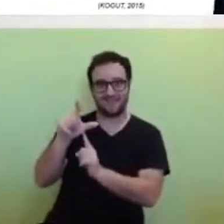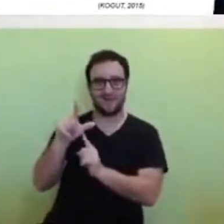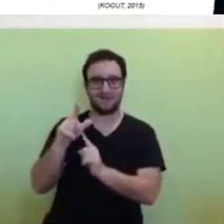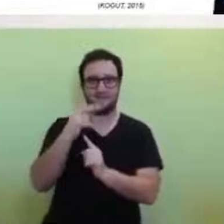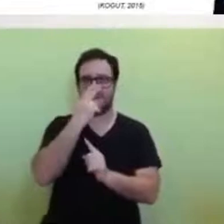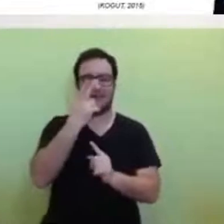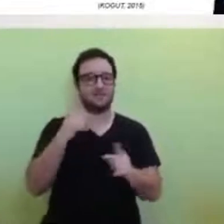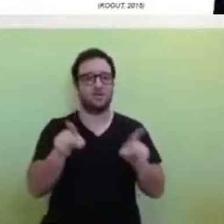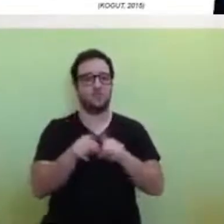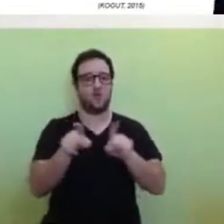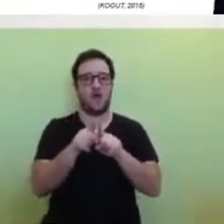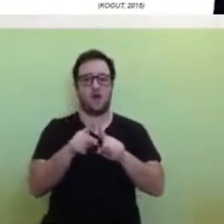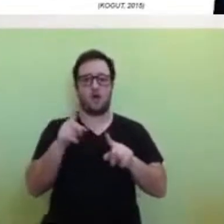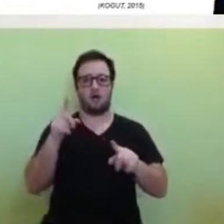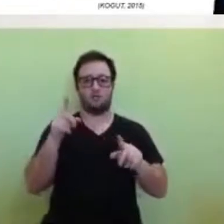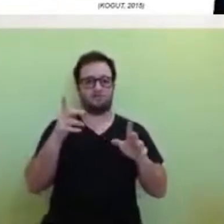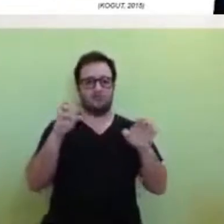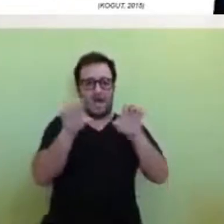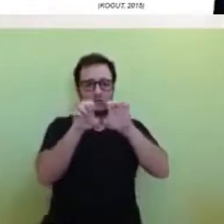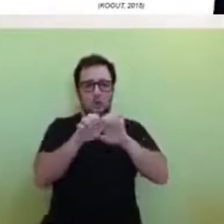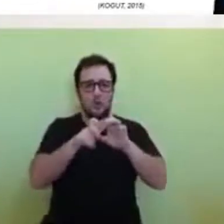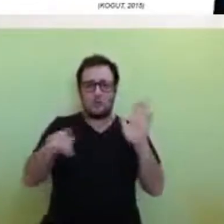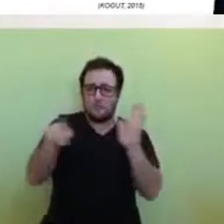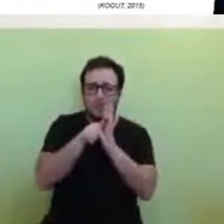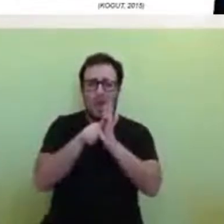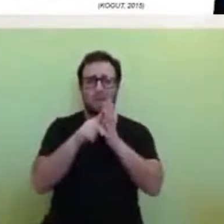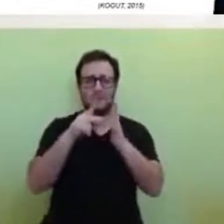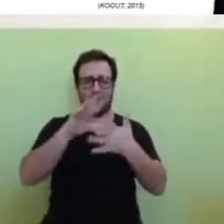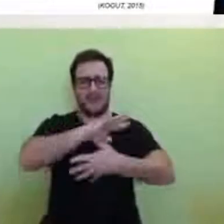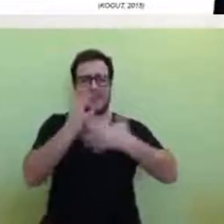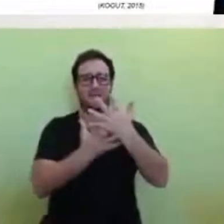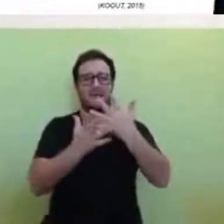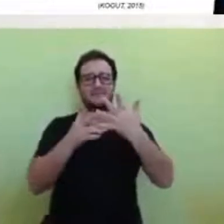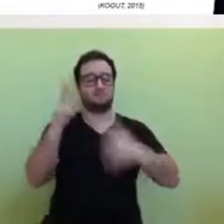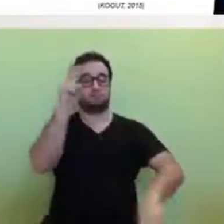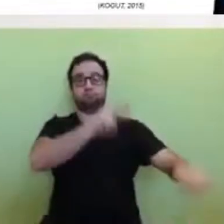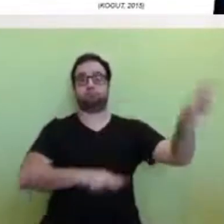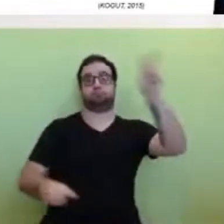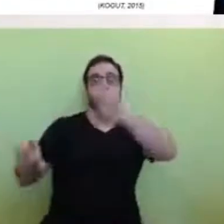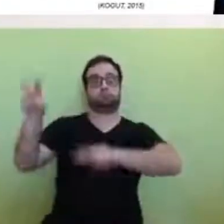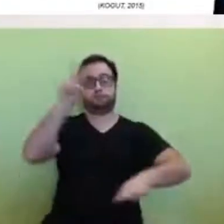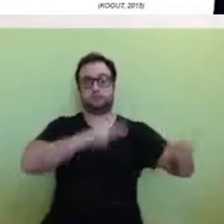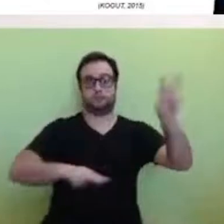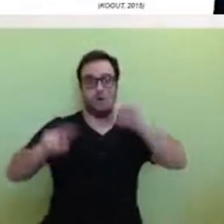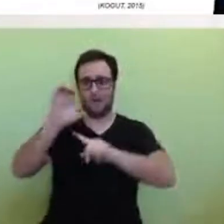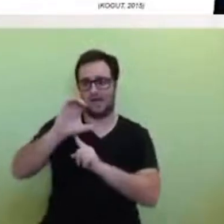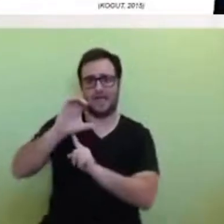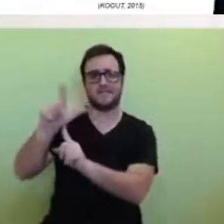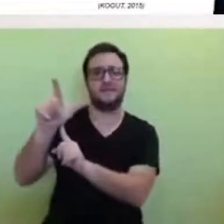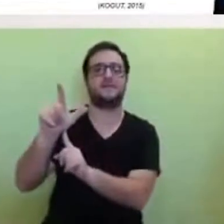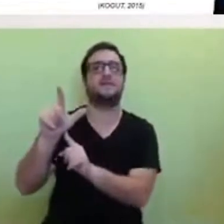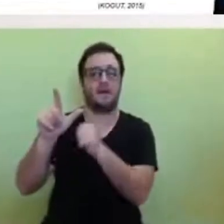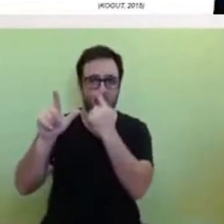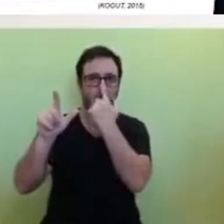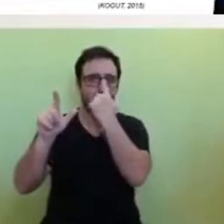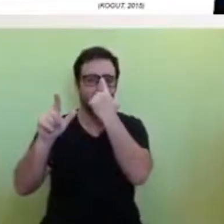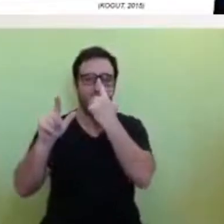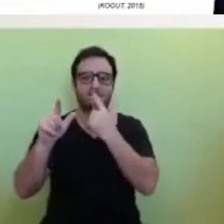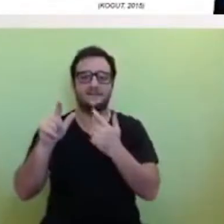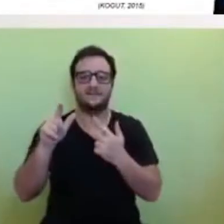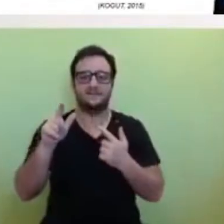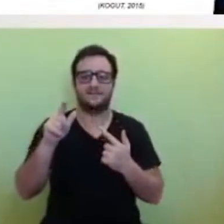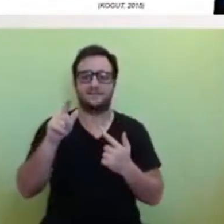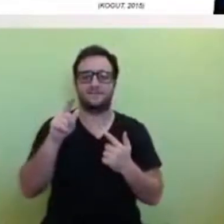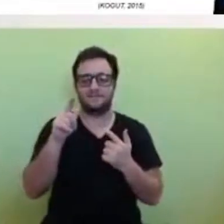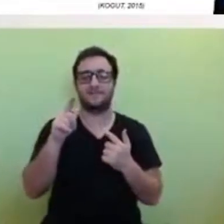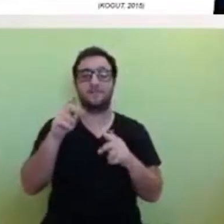representação na língua de sinais que depende de quem está fazendo o classificador, ele vai ser diferente, né? A forma como cada